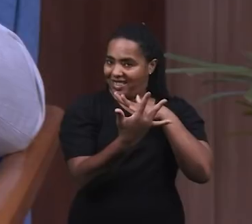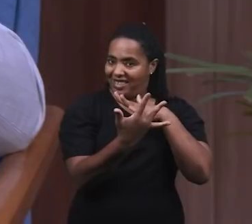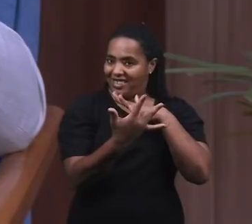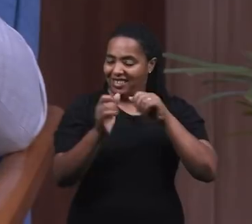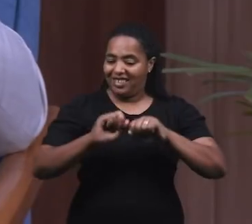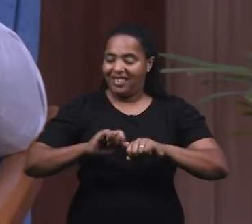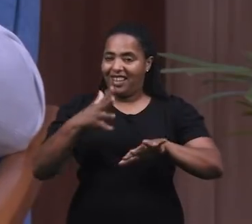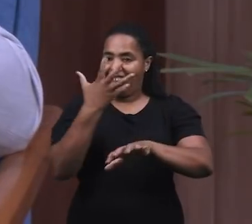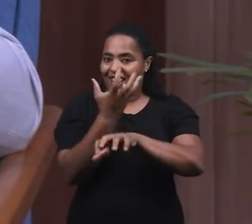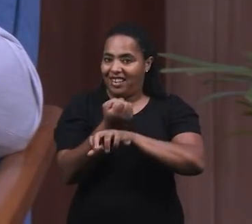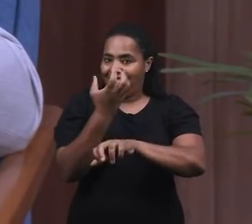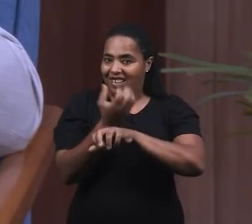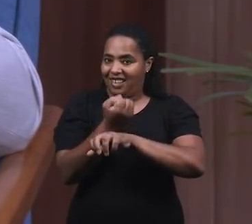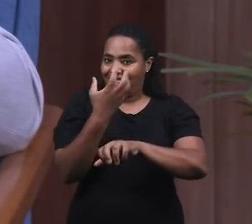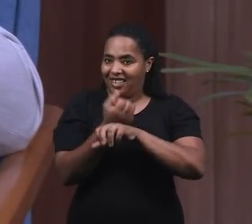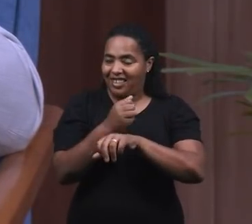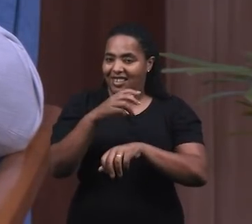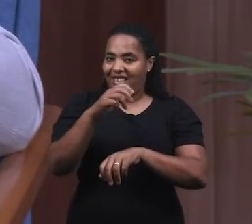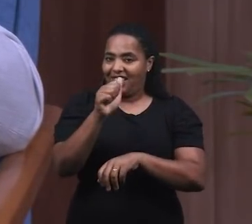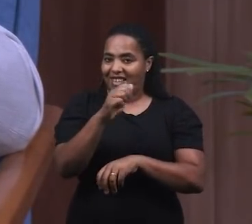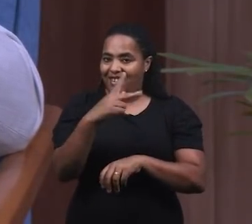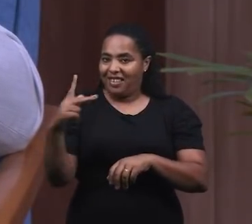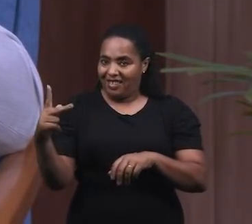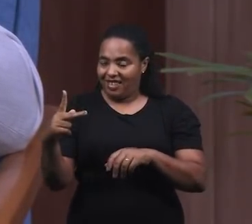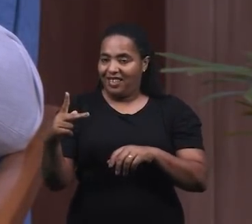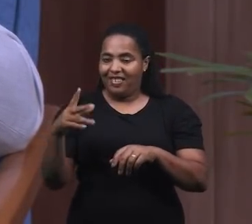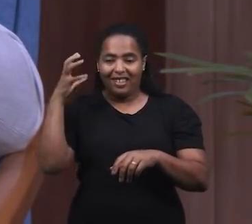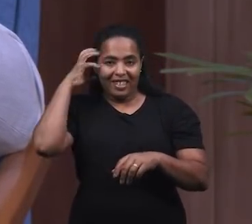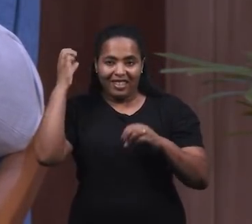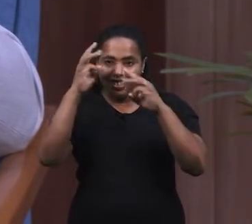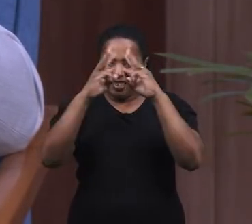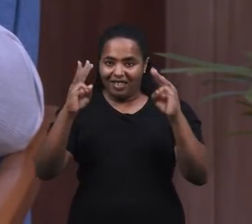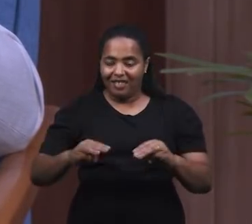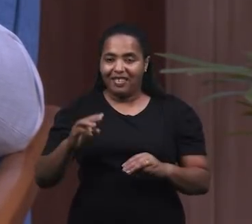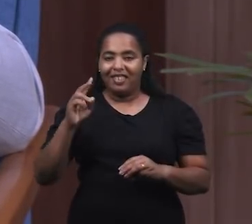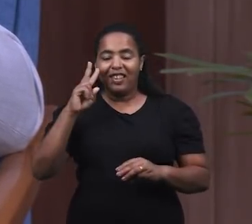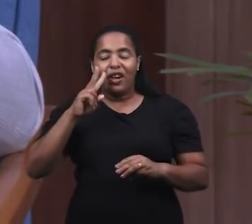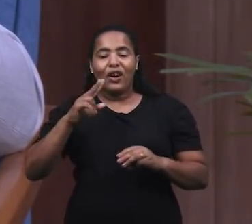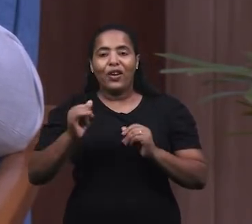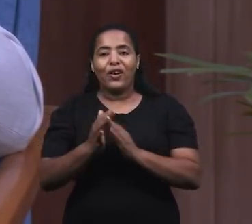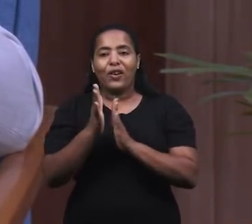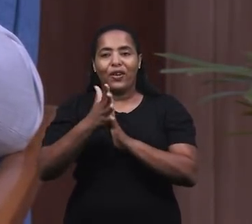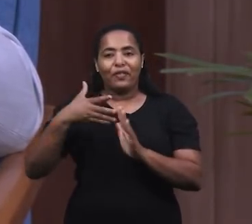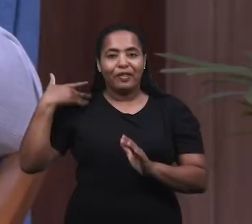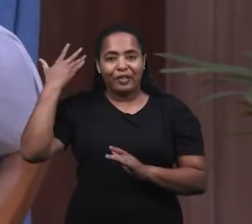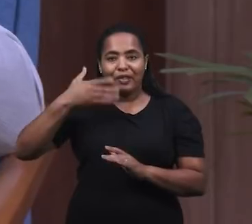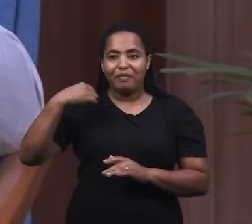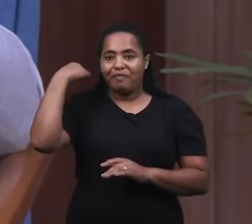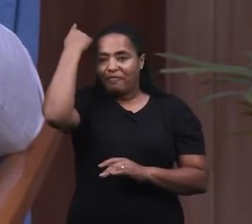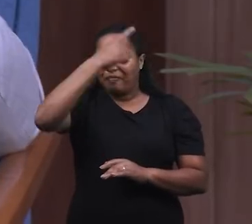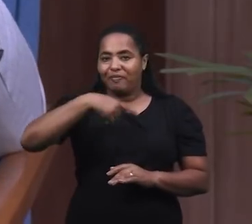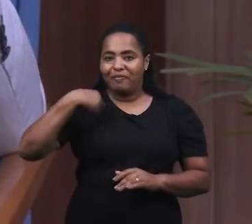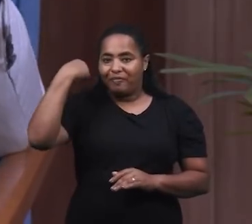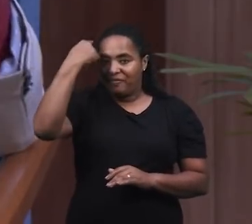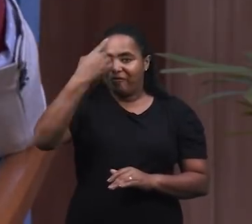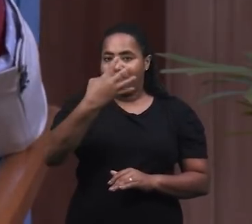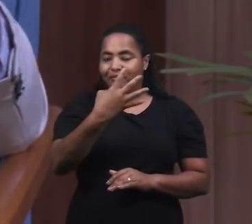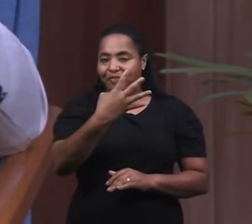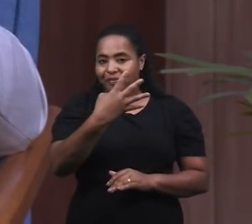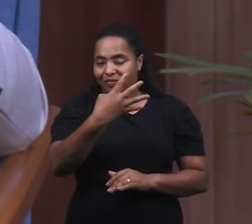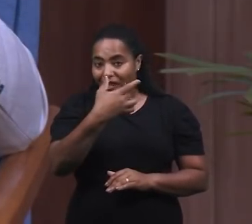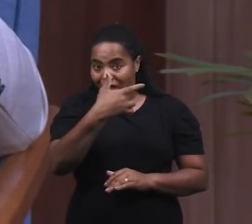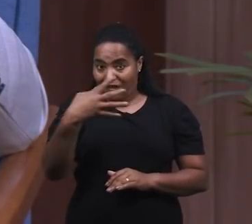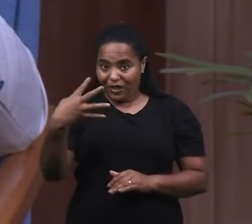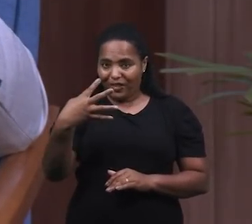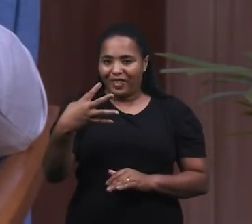sociais e baixe os aplicativos da Igreja Cristã Maranata e da Rádio Manaim. Ouça louvores e mensagens bíblicas 24 horas por dia